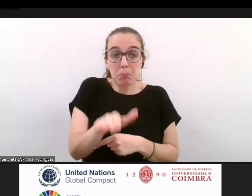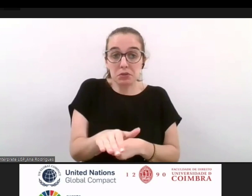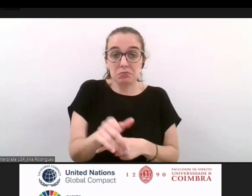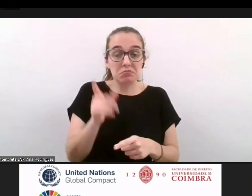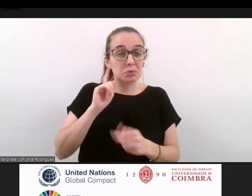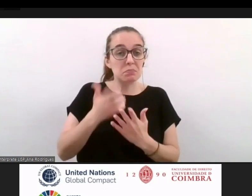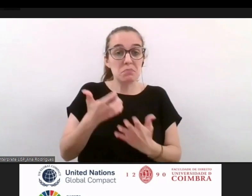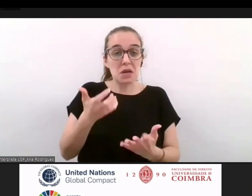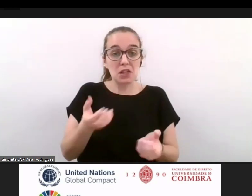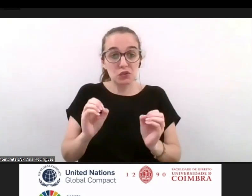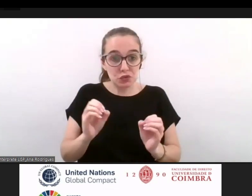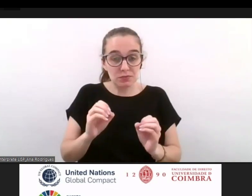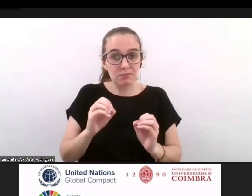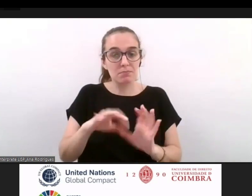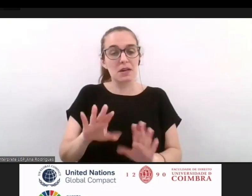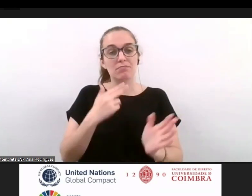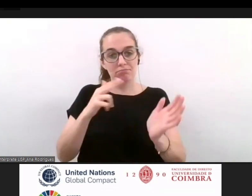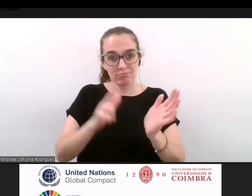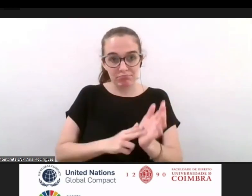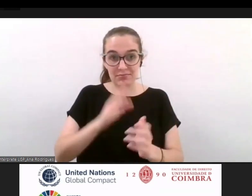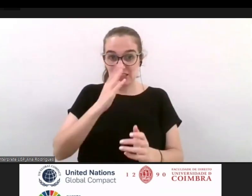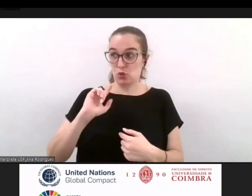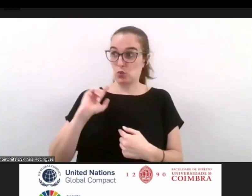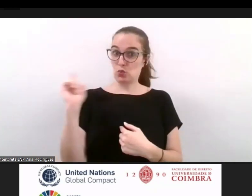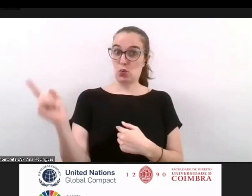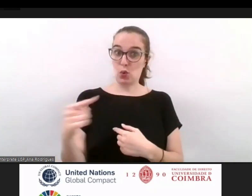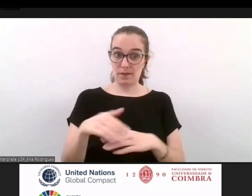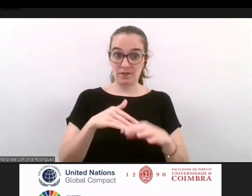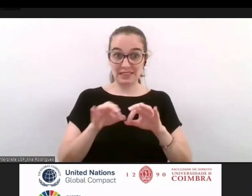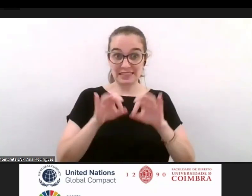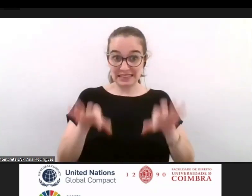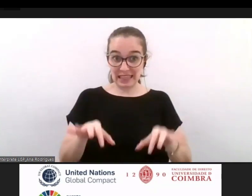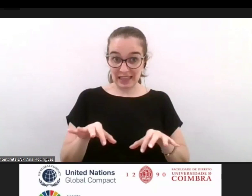grande impacto externo, mas acaba por ser, no fundo, são assim